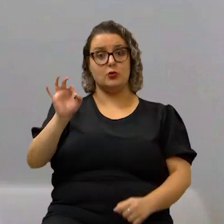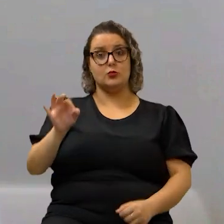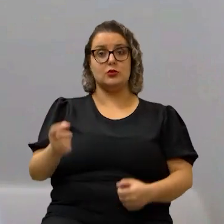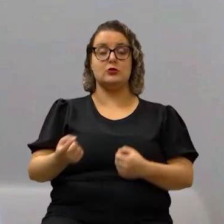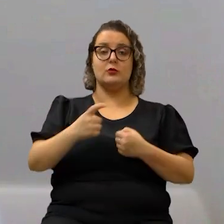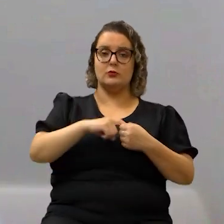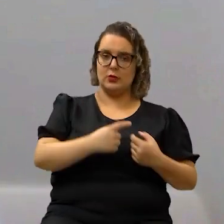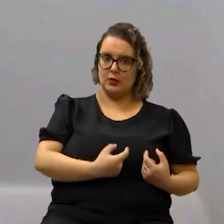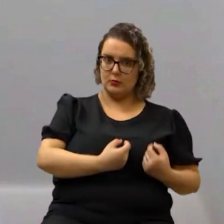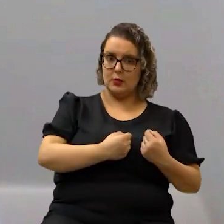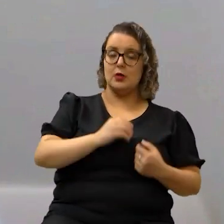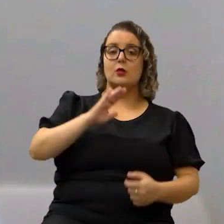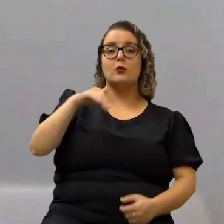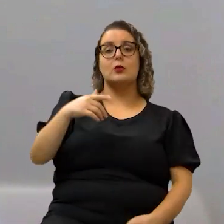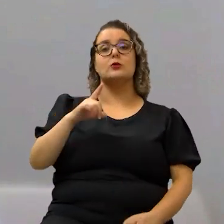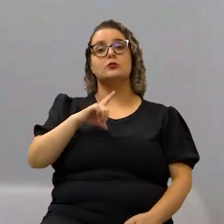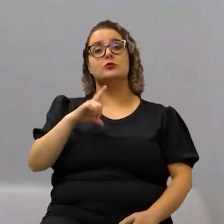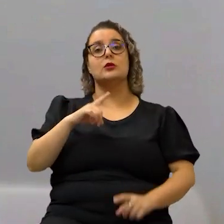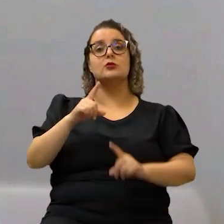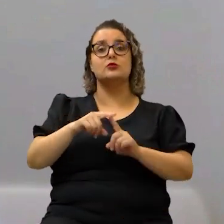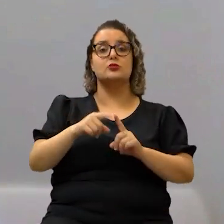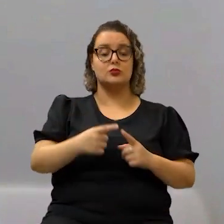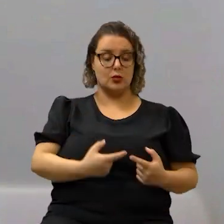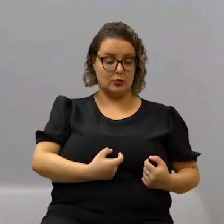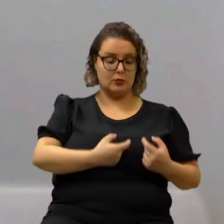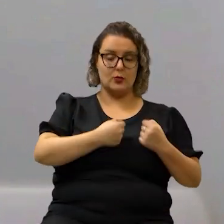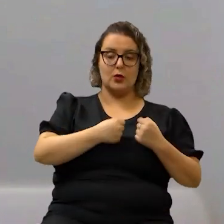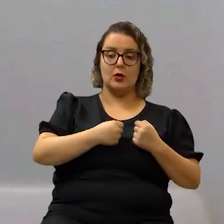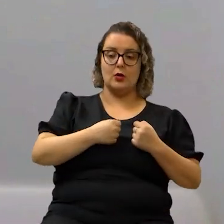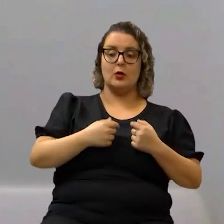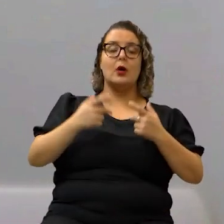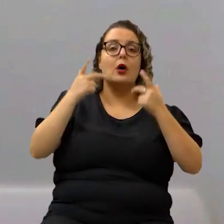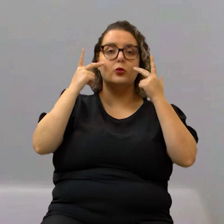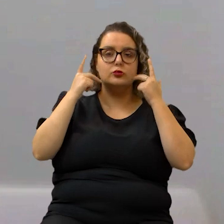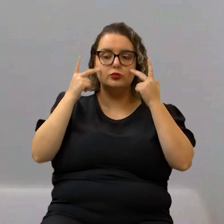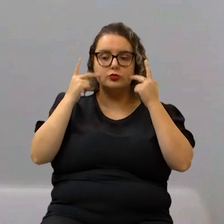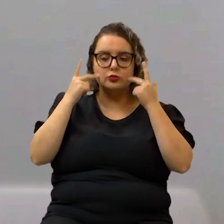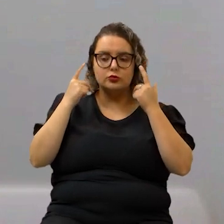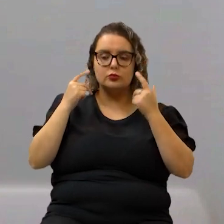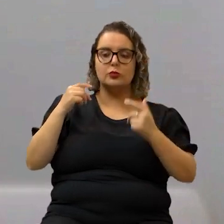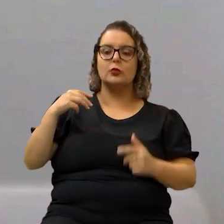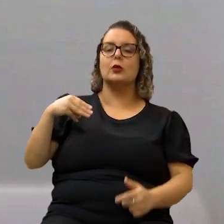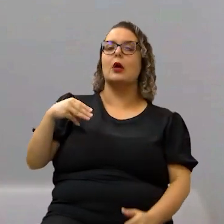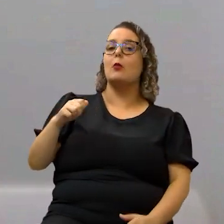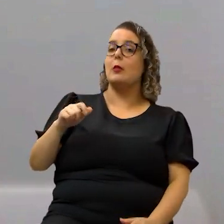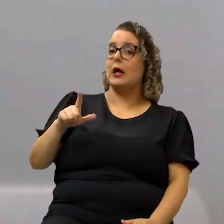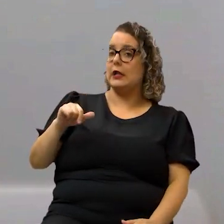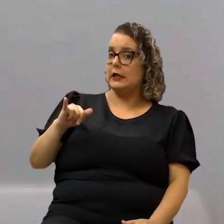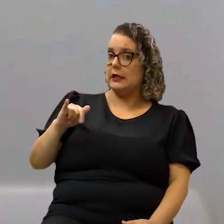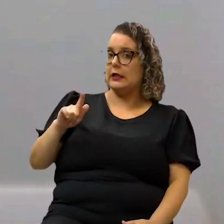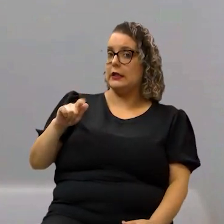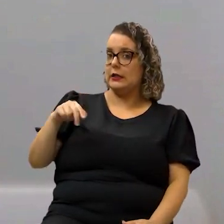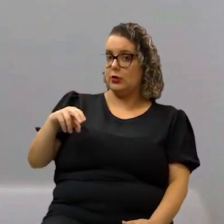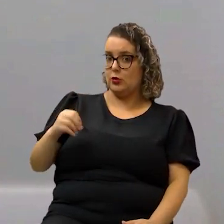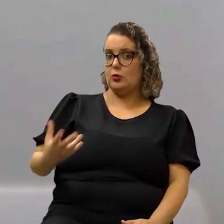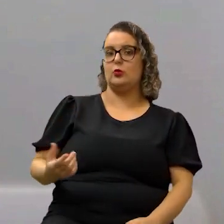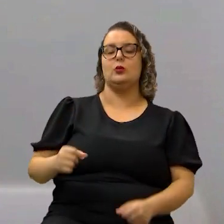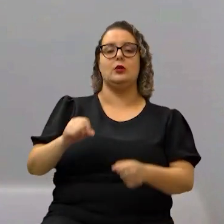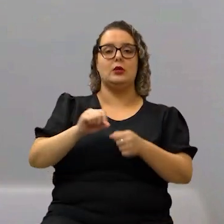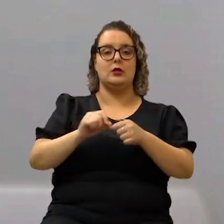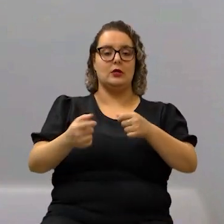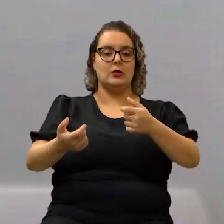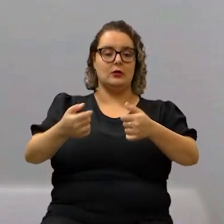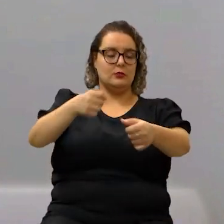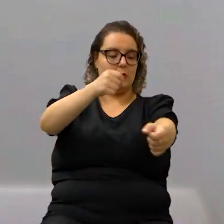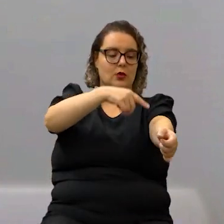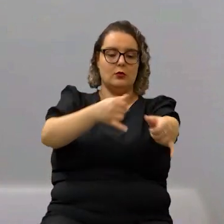mama mesmo. Mas quando a gente tem um tipo de câncer de mama que é o câncer mais comum, que é o câncer maligno, aquela paciente que